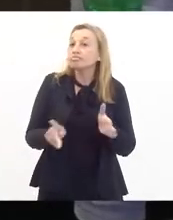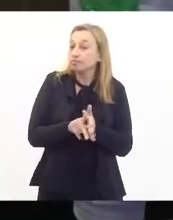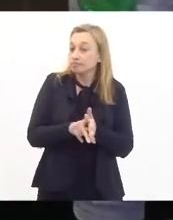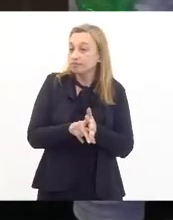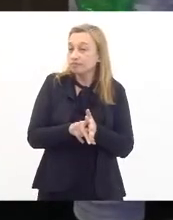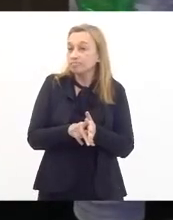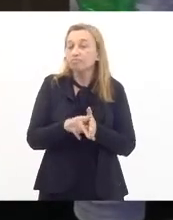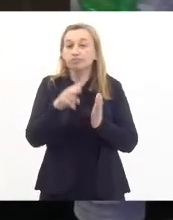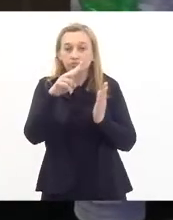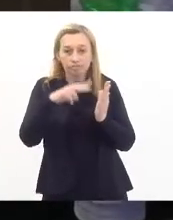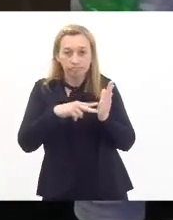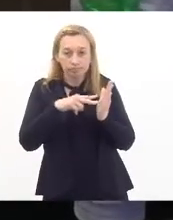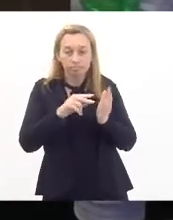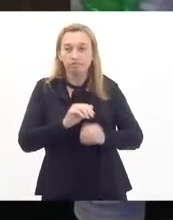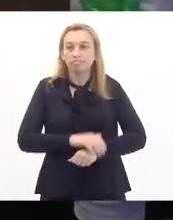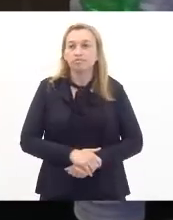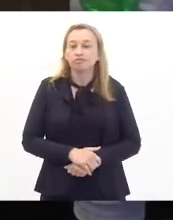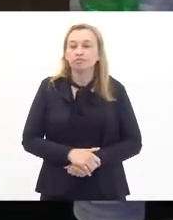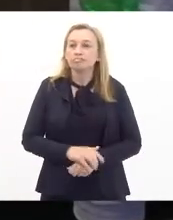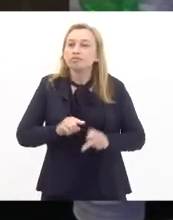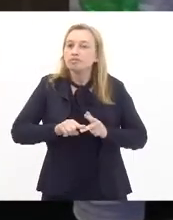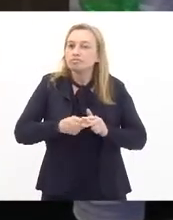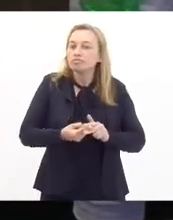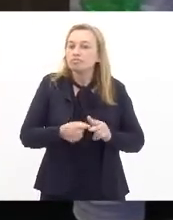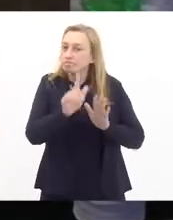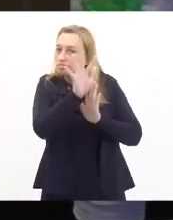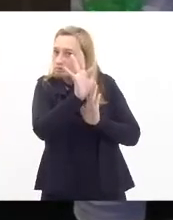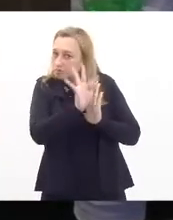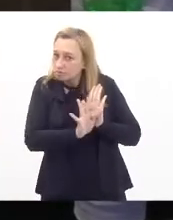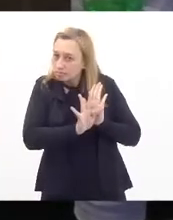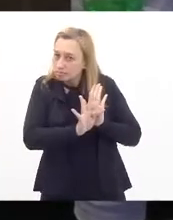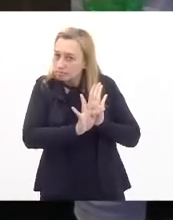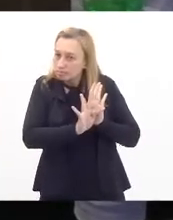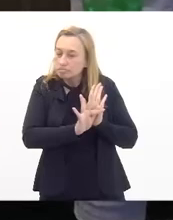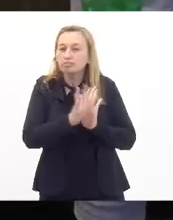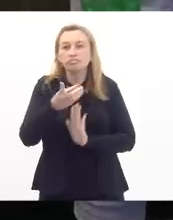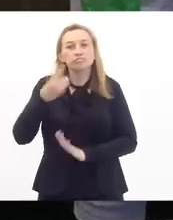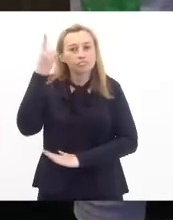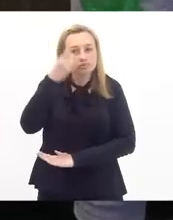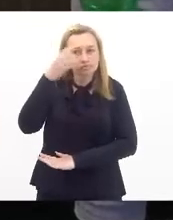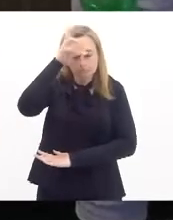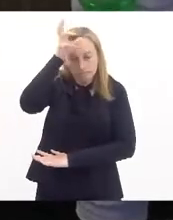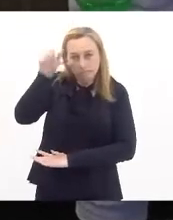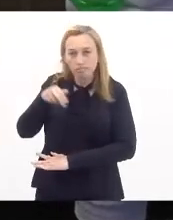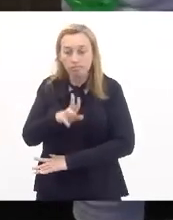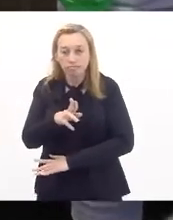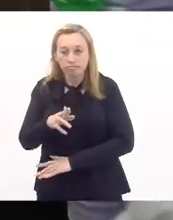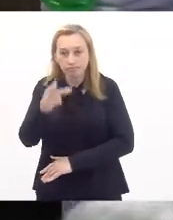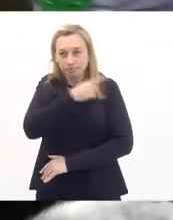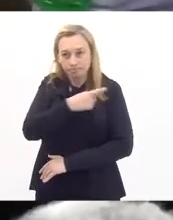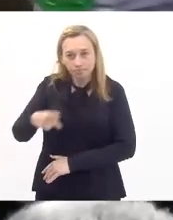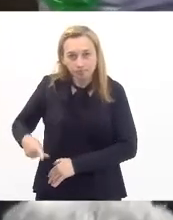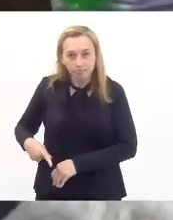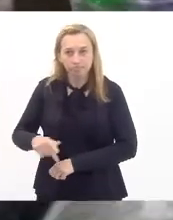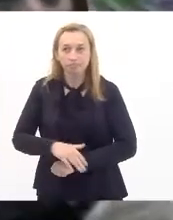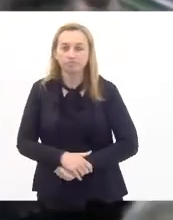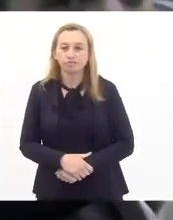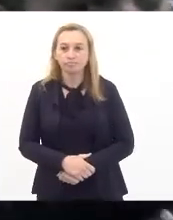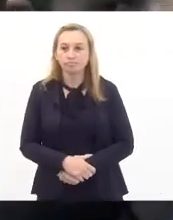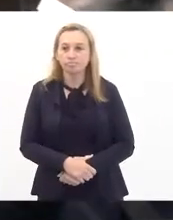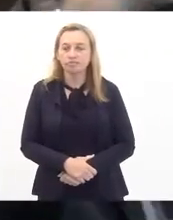passo ali então aparecer a uma correção de texto deputada que ajuda o presidente